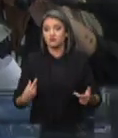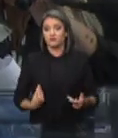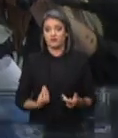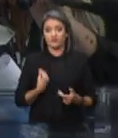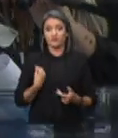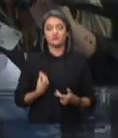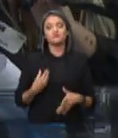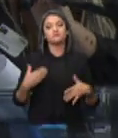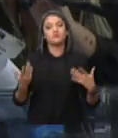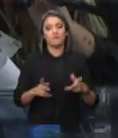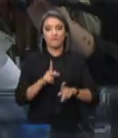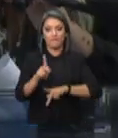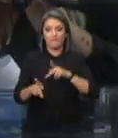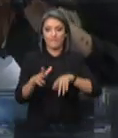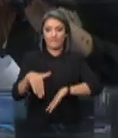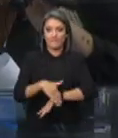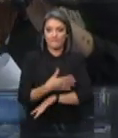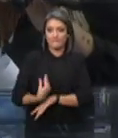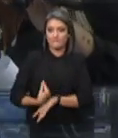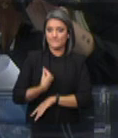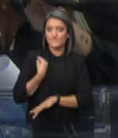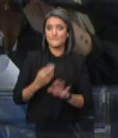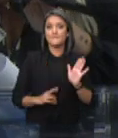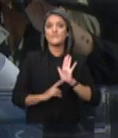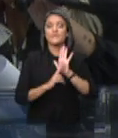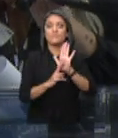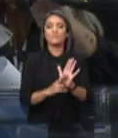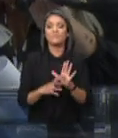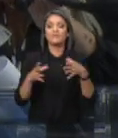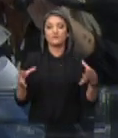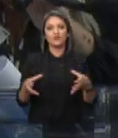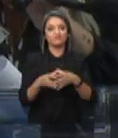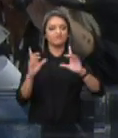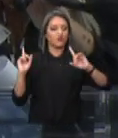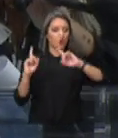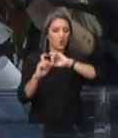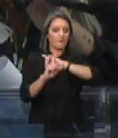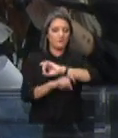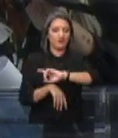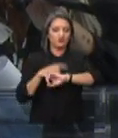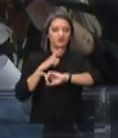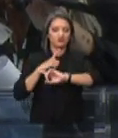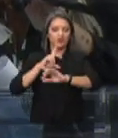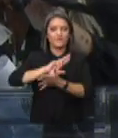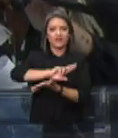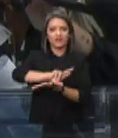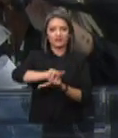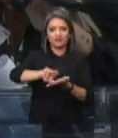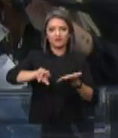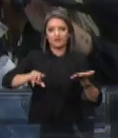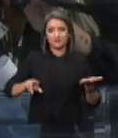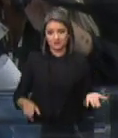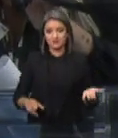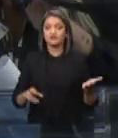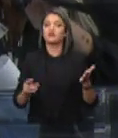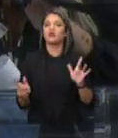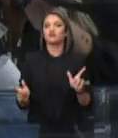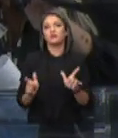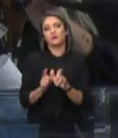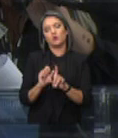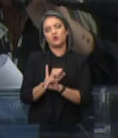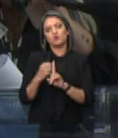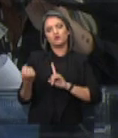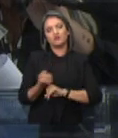a população em situação de rua representa o segmento social complexo recortado pela diversidade de minorias sociais que